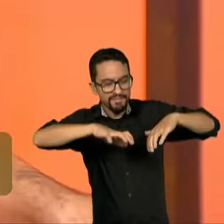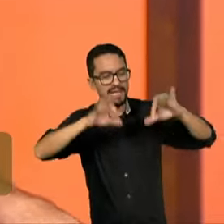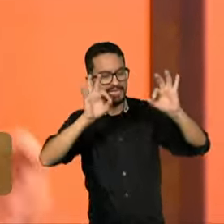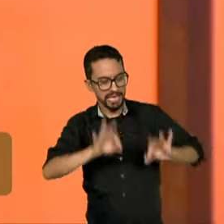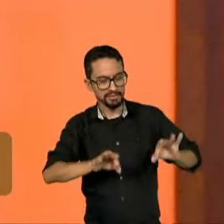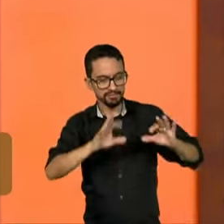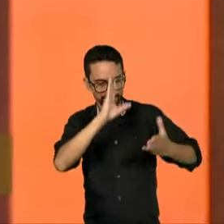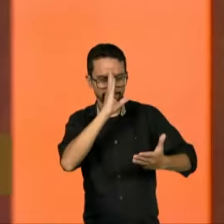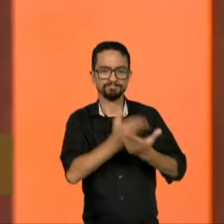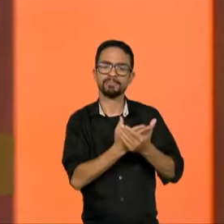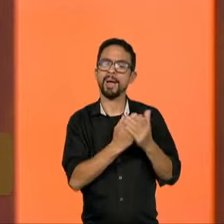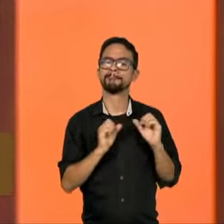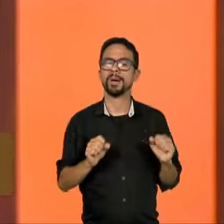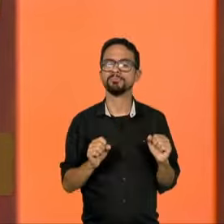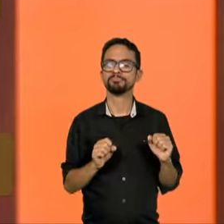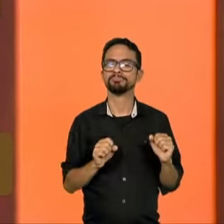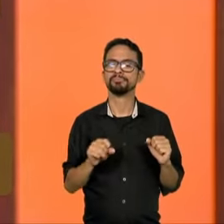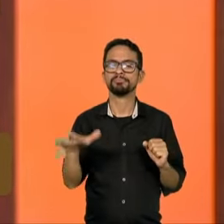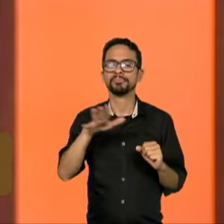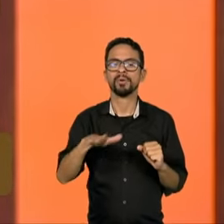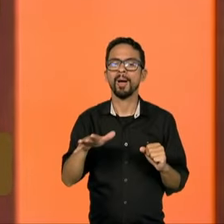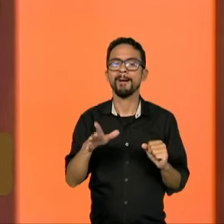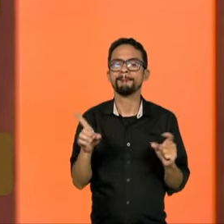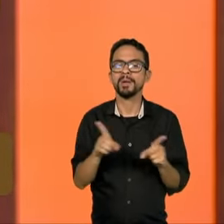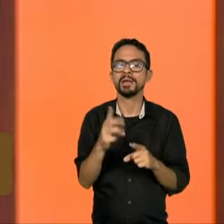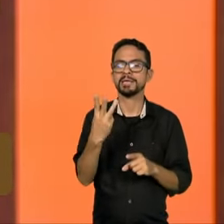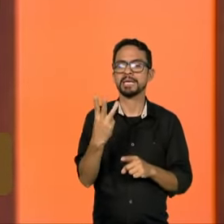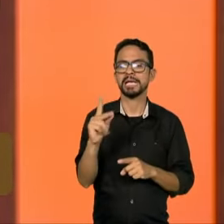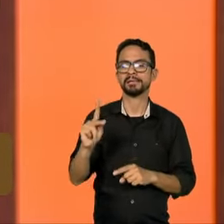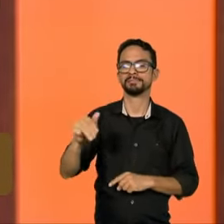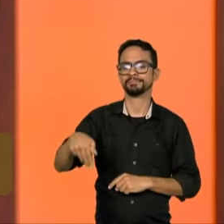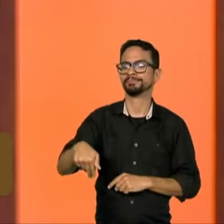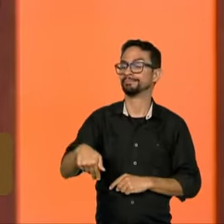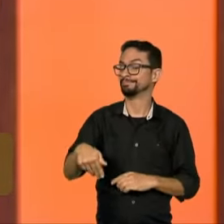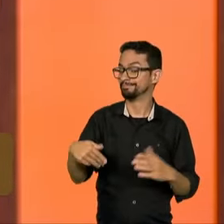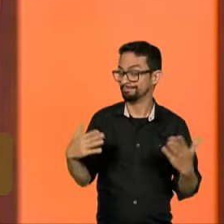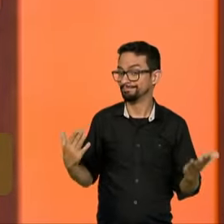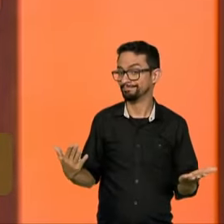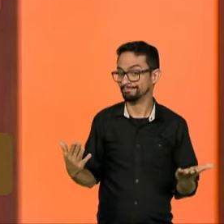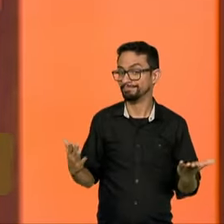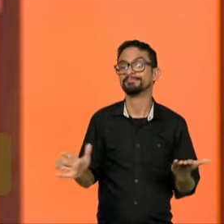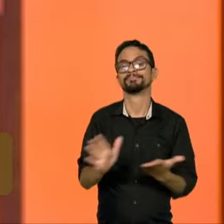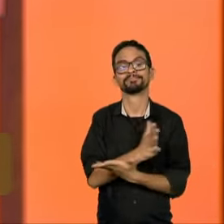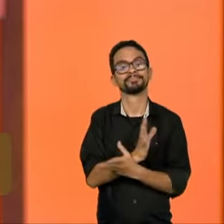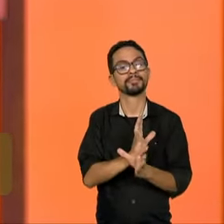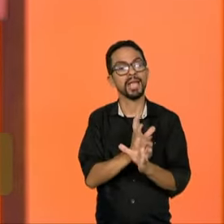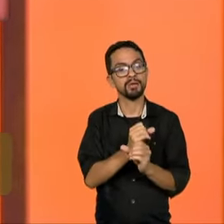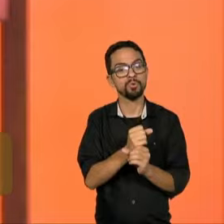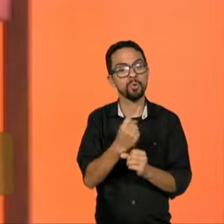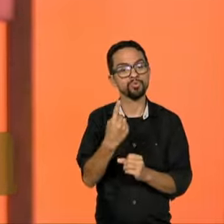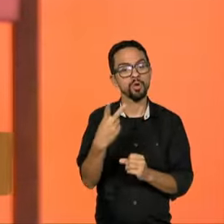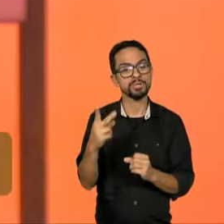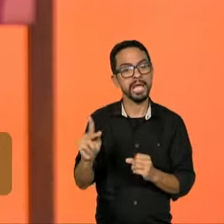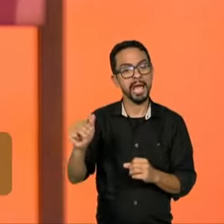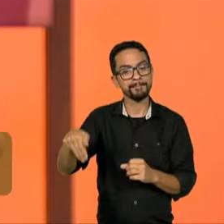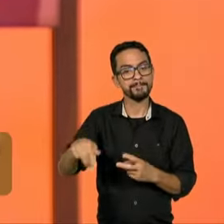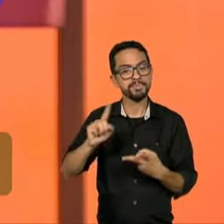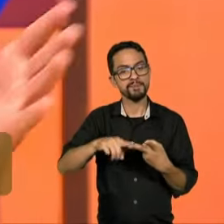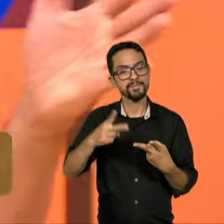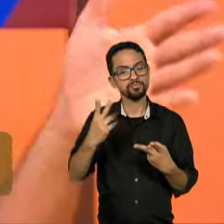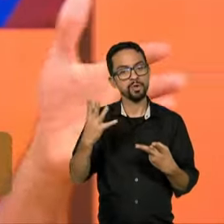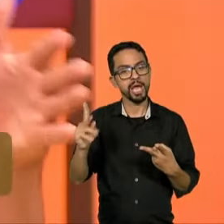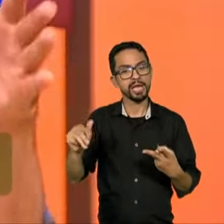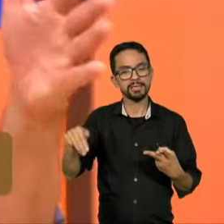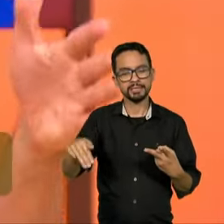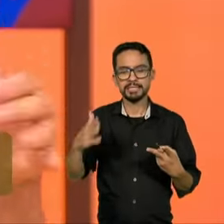bairro que vai chover. Hoje, o melhor que tem é 3 quilômetros. Mas a gente tem cálculos com 12 quilômetros, com 24 quilômetros,